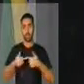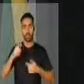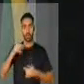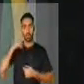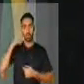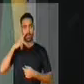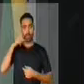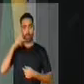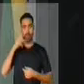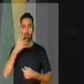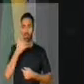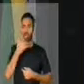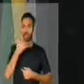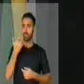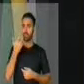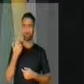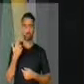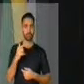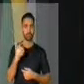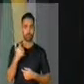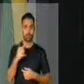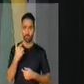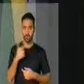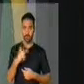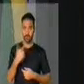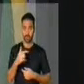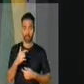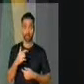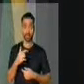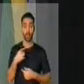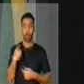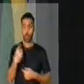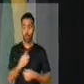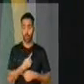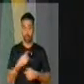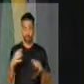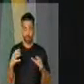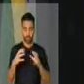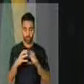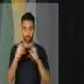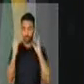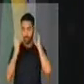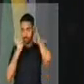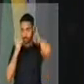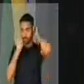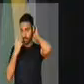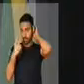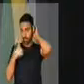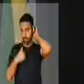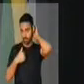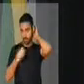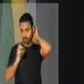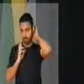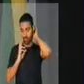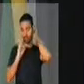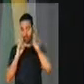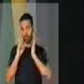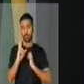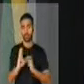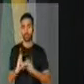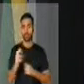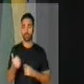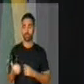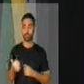sido fácil, mas uma coisa que a nossa bancada, e aí eu falo em nome dos 12 deputados federais